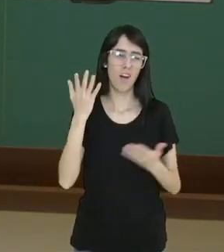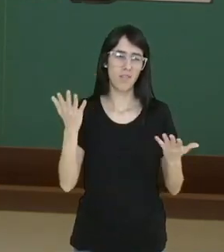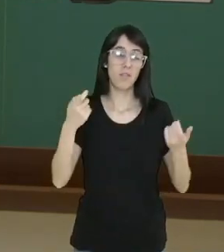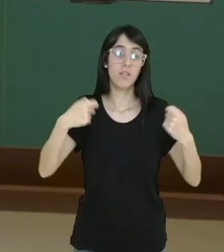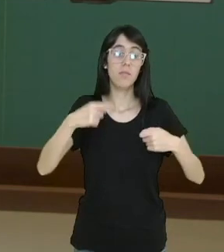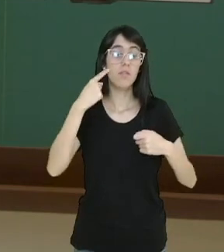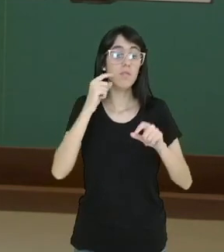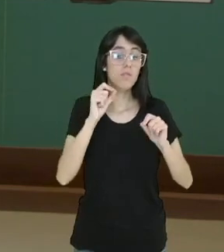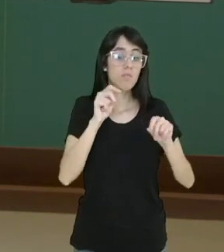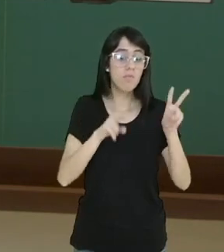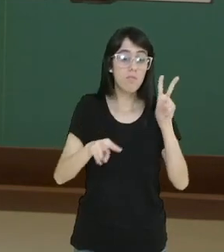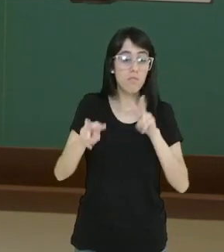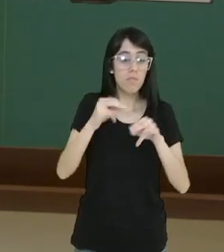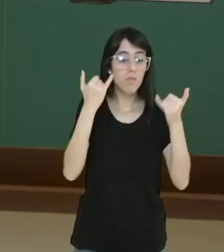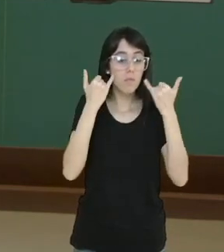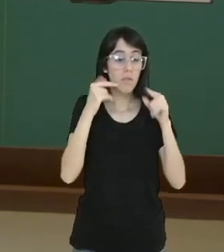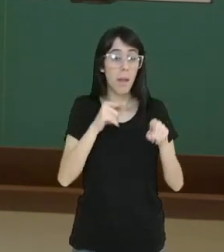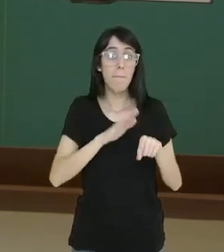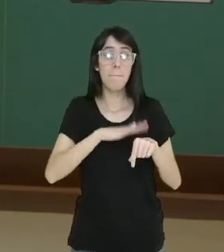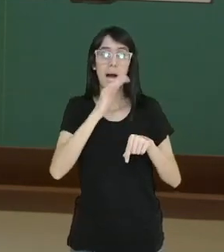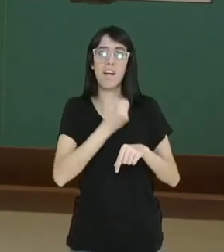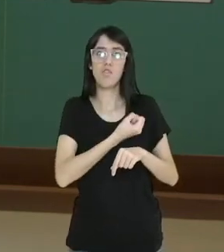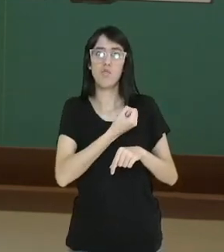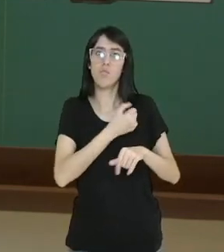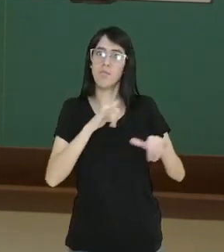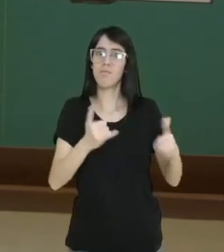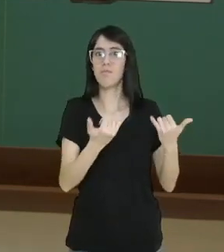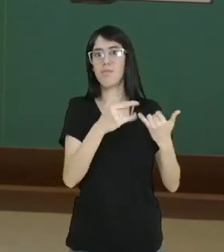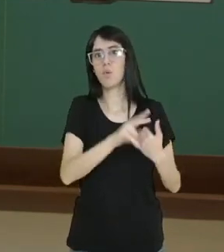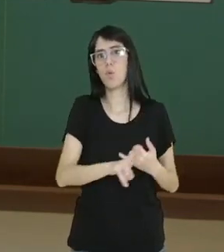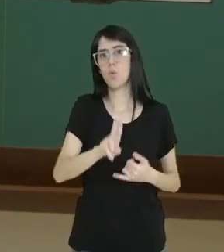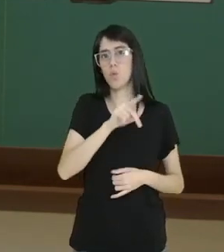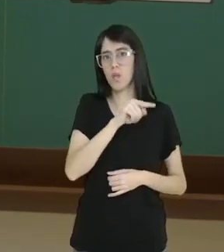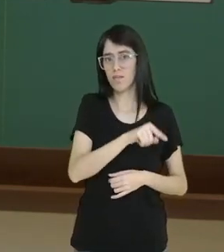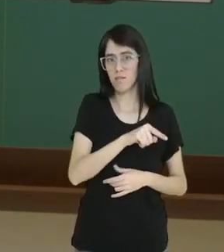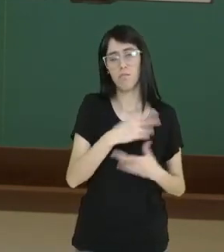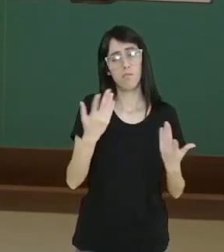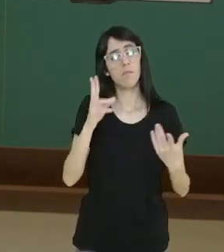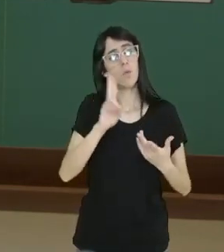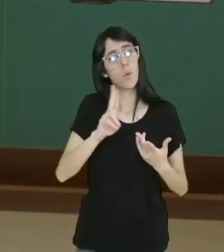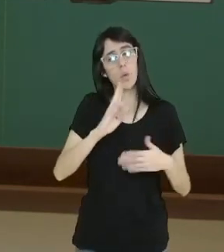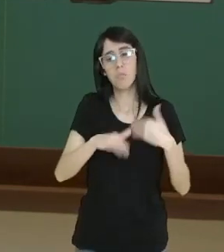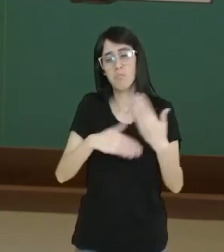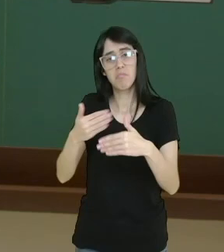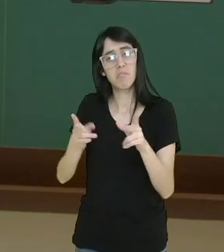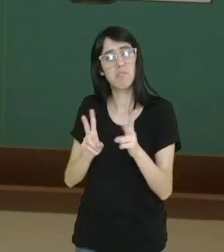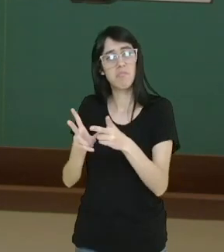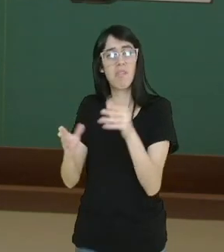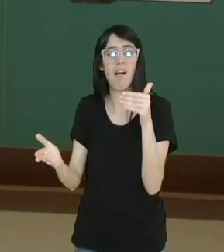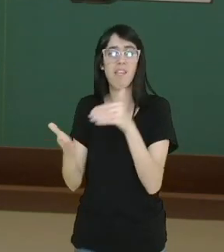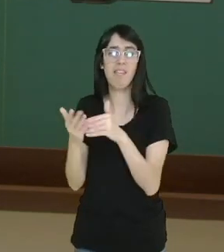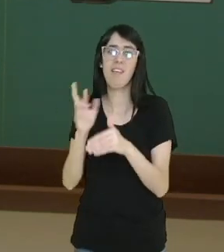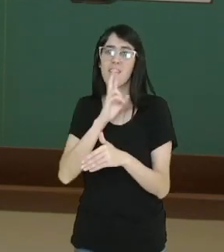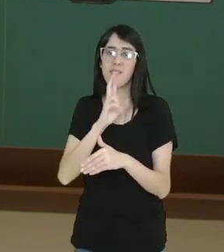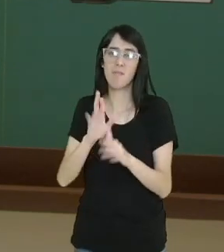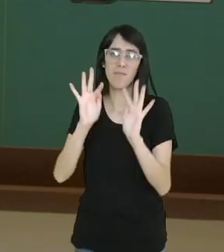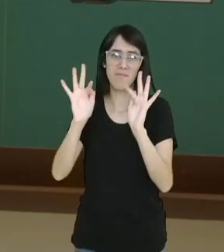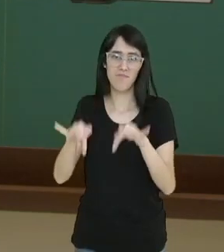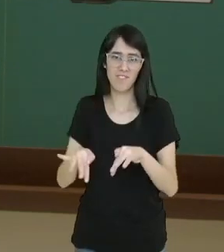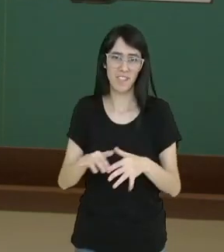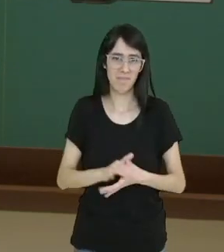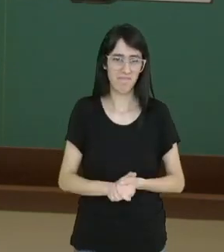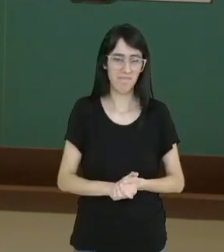começa, onde tem mais números e menos letras, tá bom? Aí você vai usando essas relações para descobrir as informações que